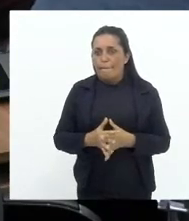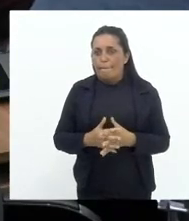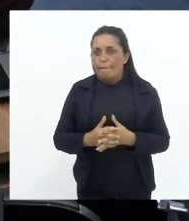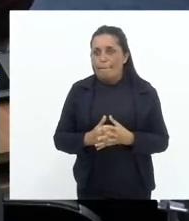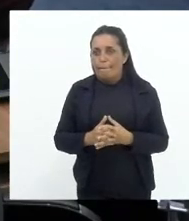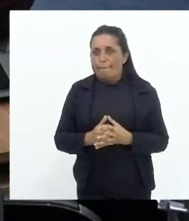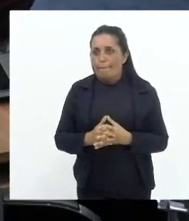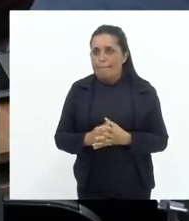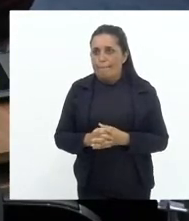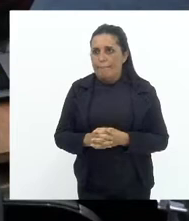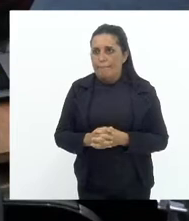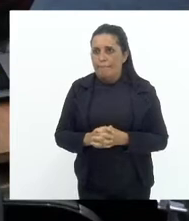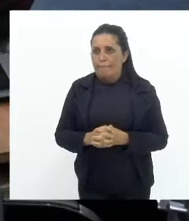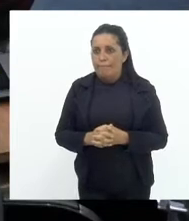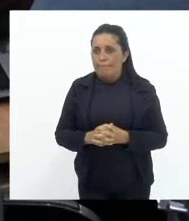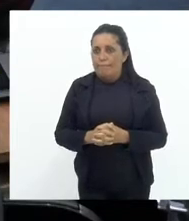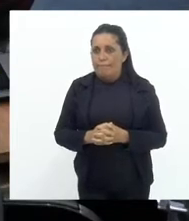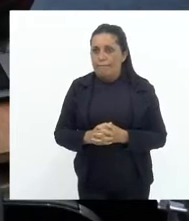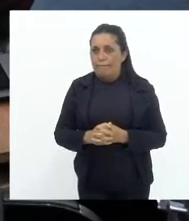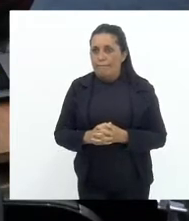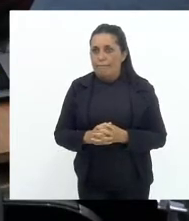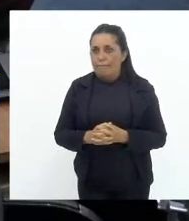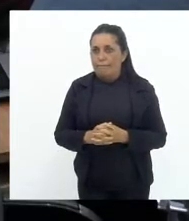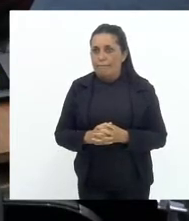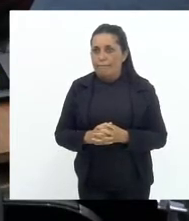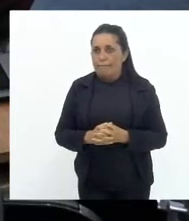E aí G1